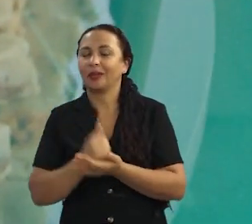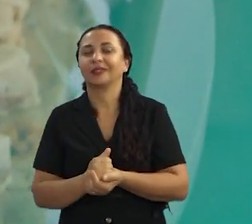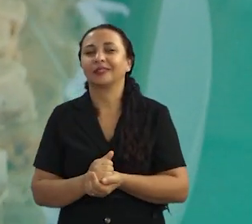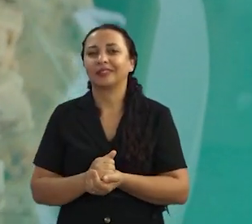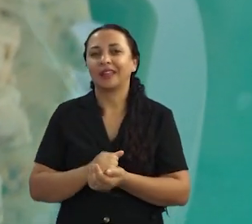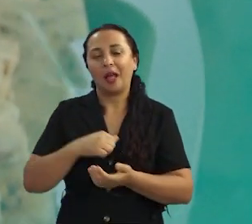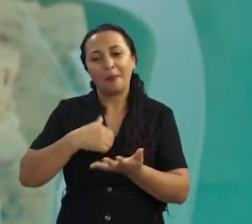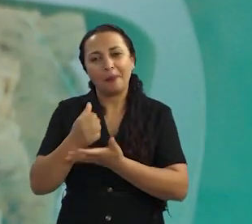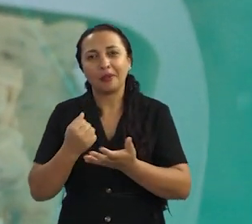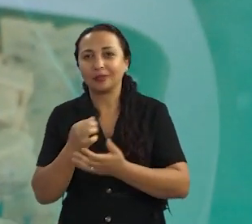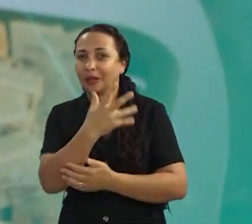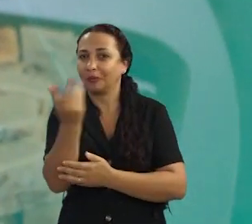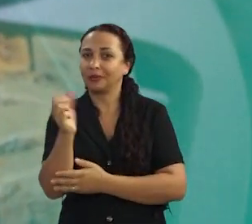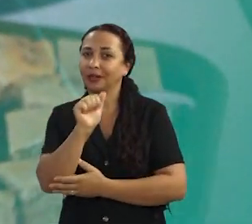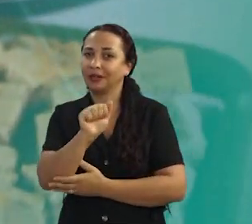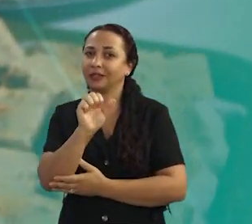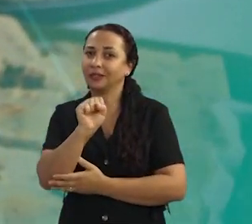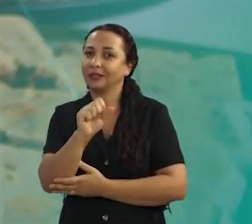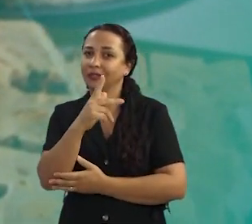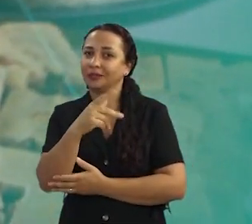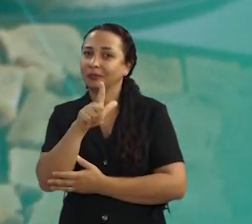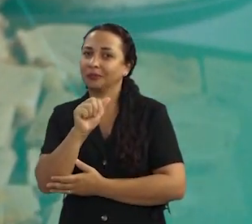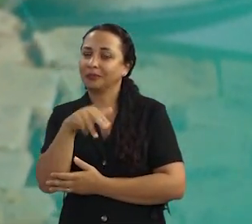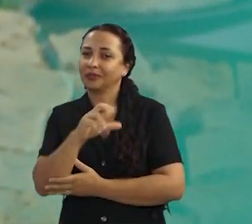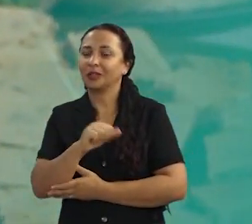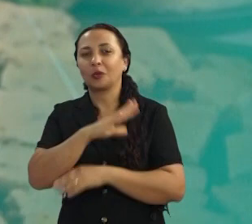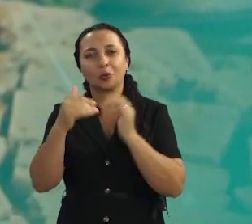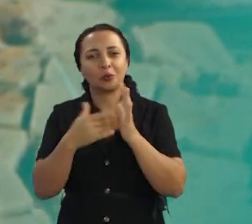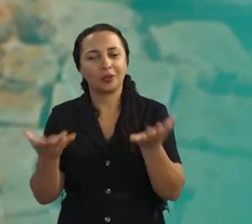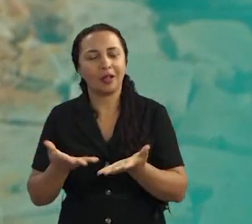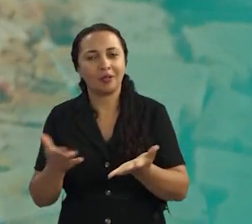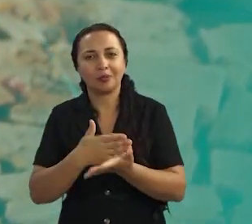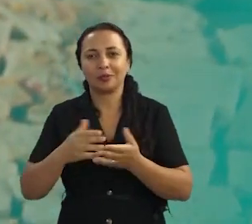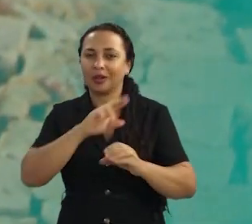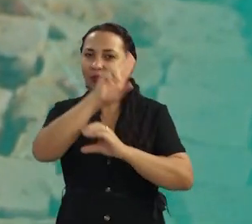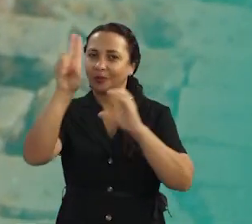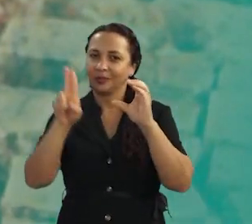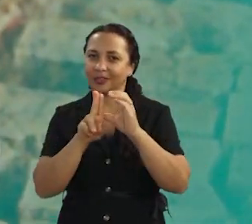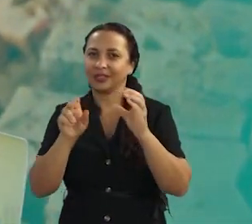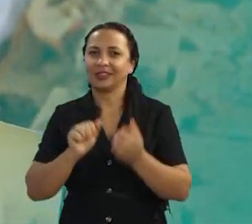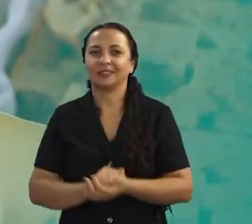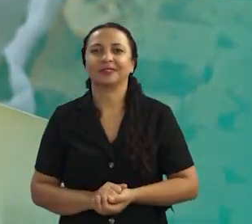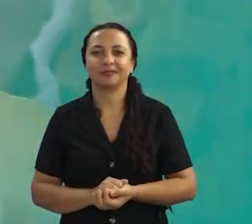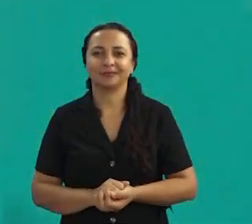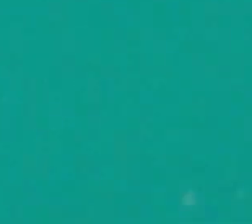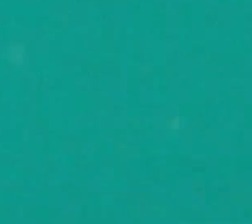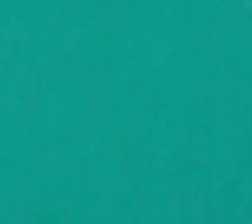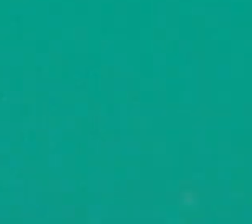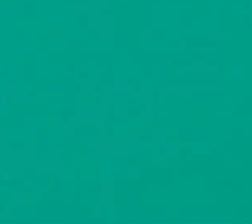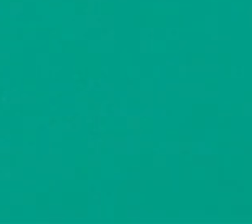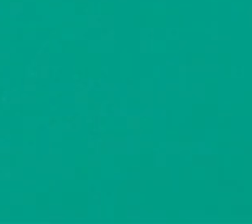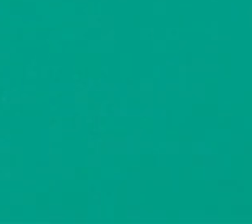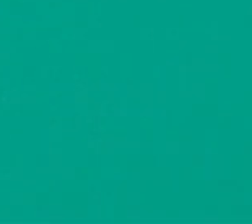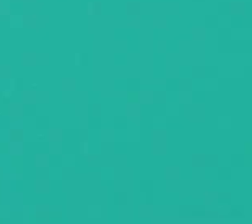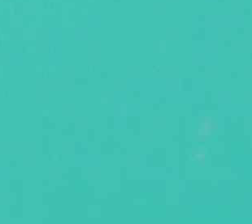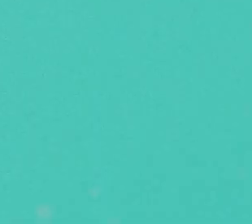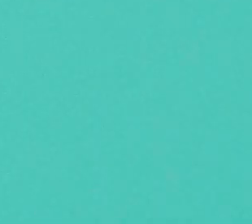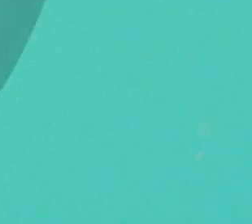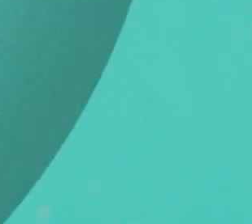não convencionais, as punks. Tudo isso você confere a partir de agora no Universiência.